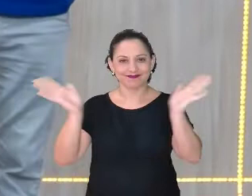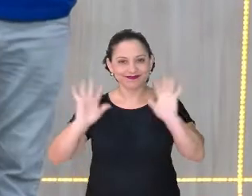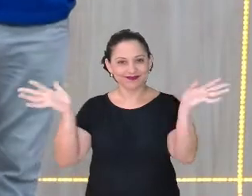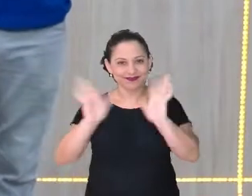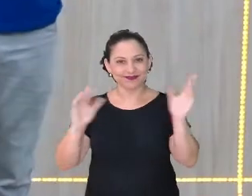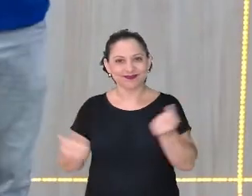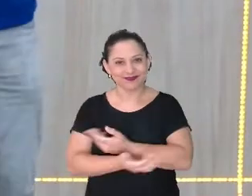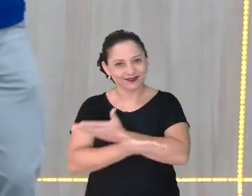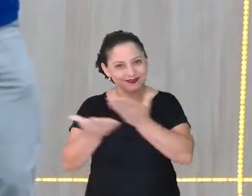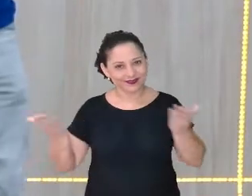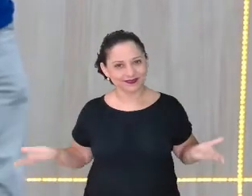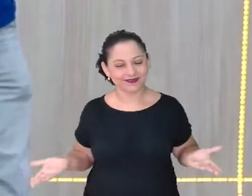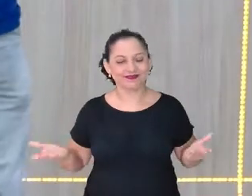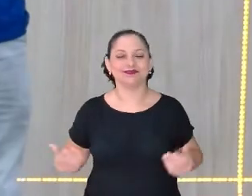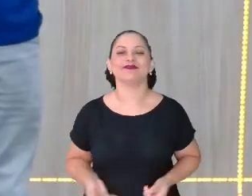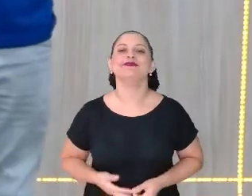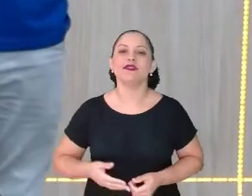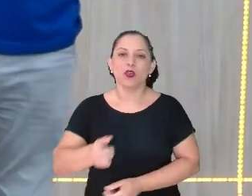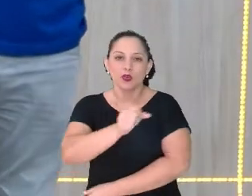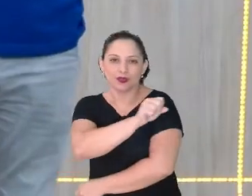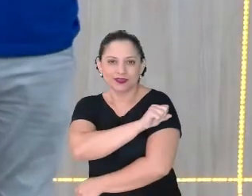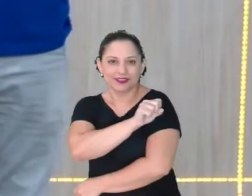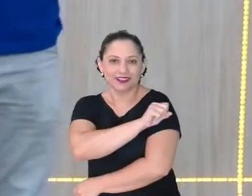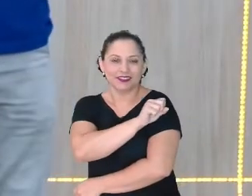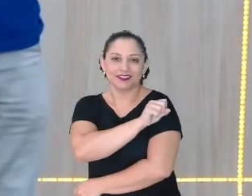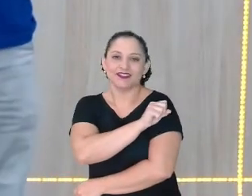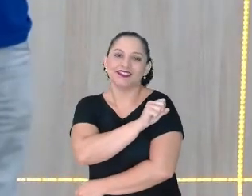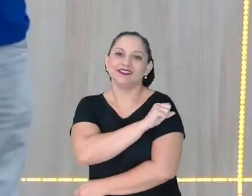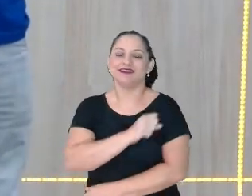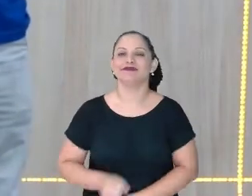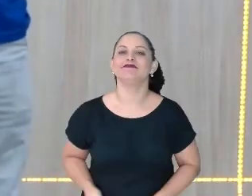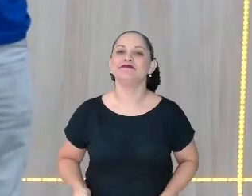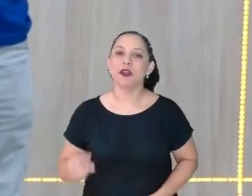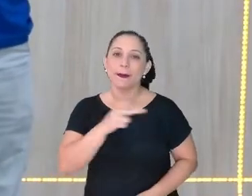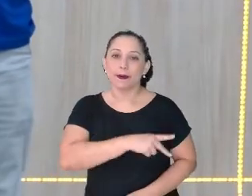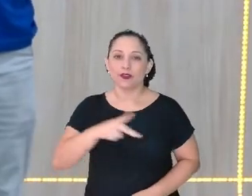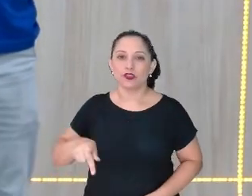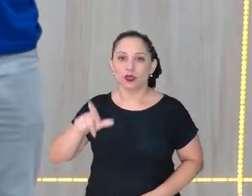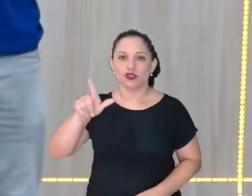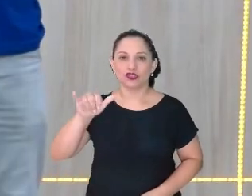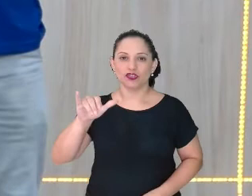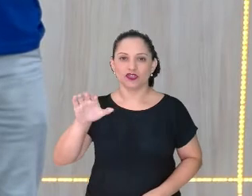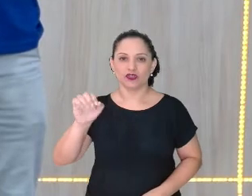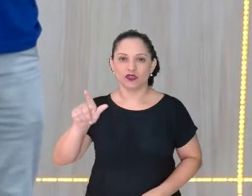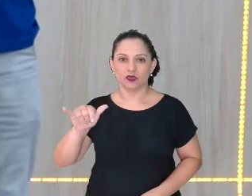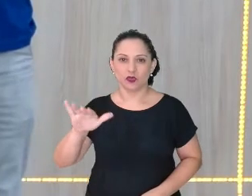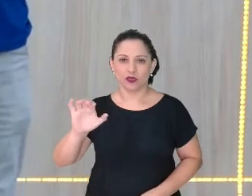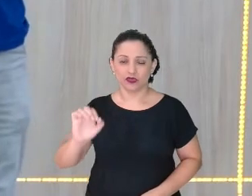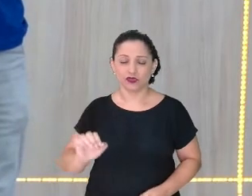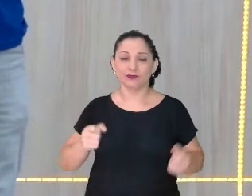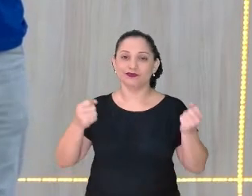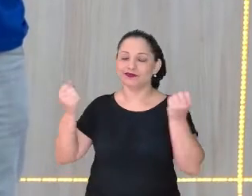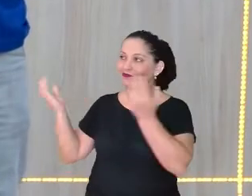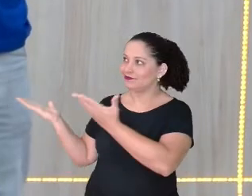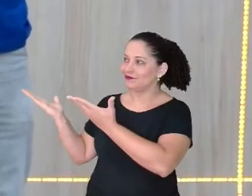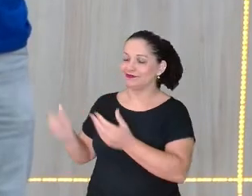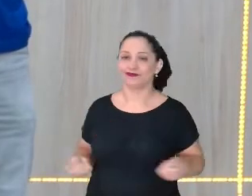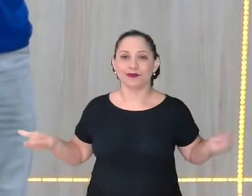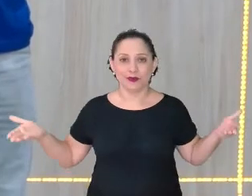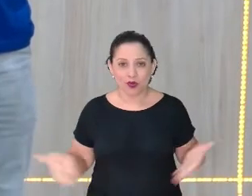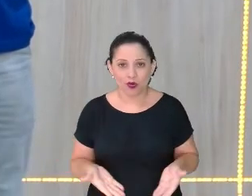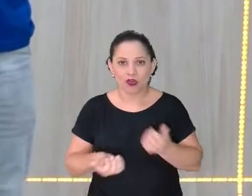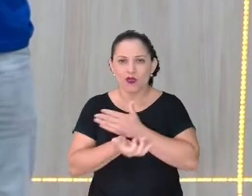Olá, meu povo bonito do 8º ano. Eu sou o professor Giorgio Paulo e hoje a gente vai